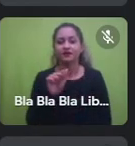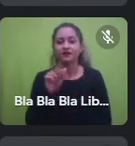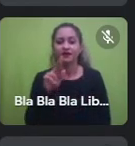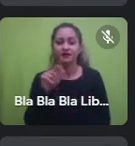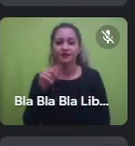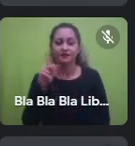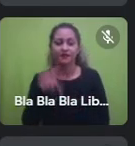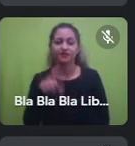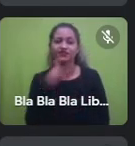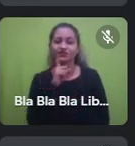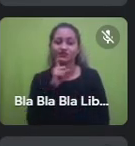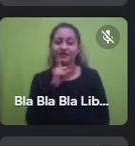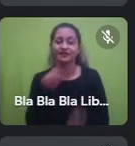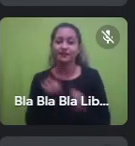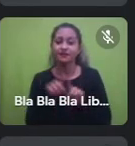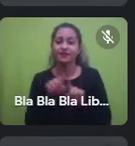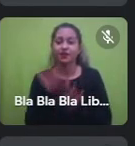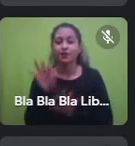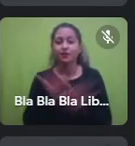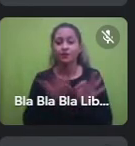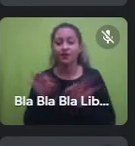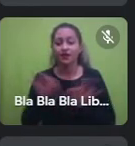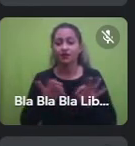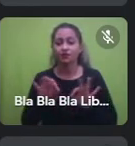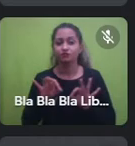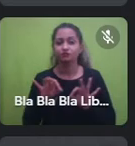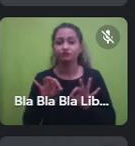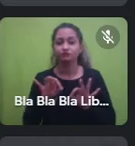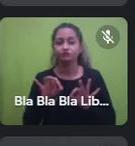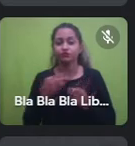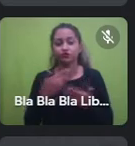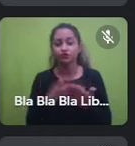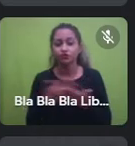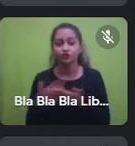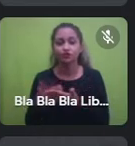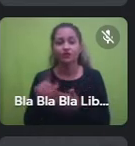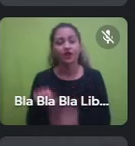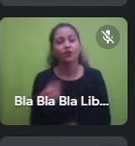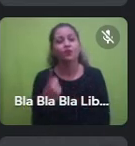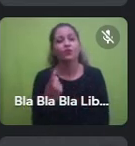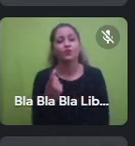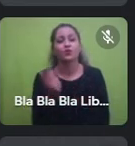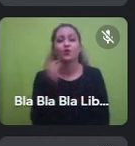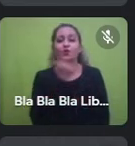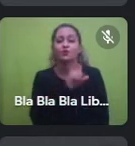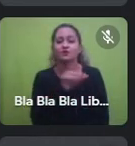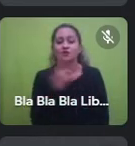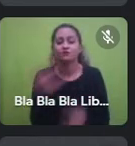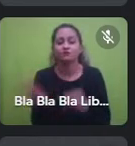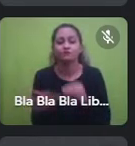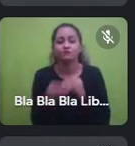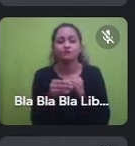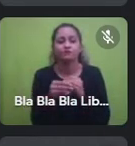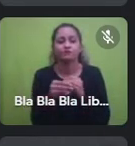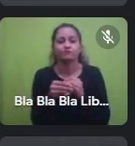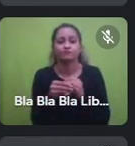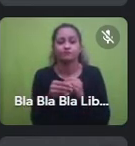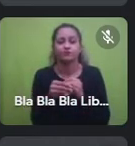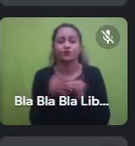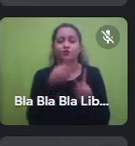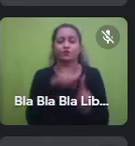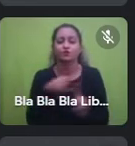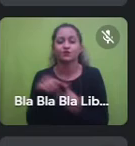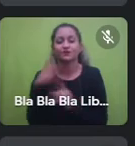o plano de manejo, ele cita ainda que esse nosso estudo foi o único que conseguiu elencar as espécies